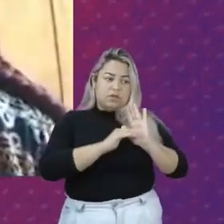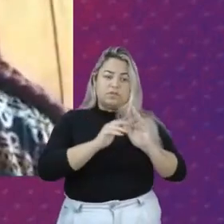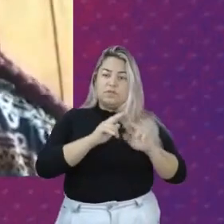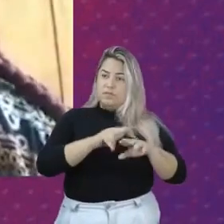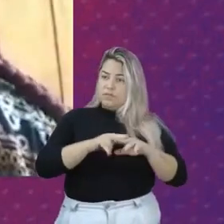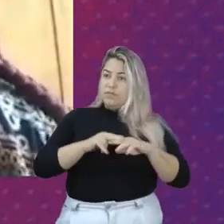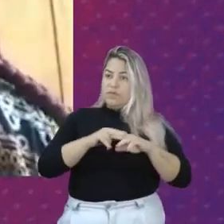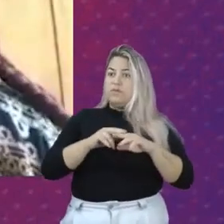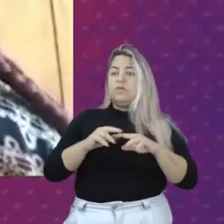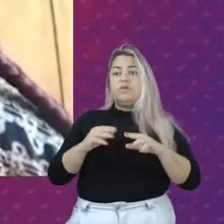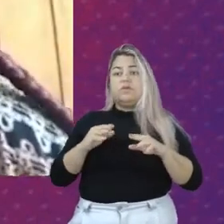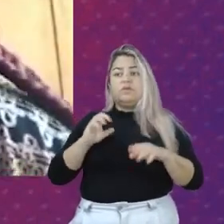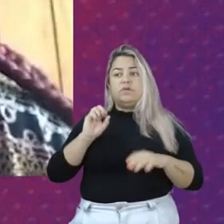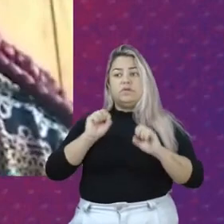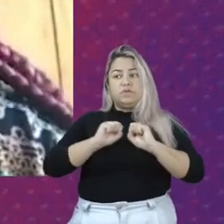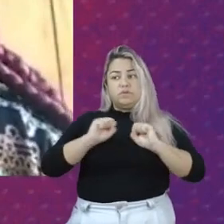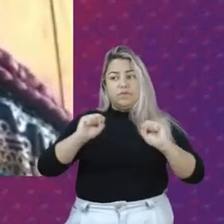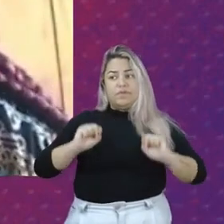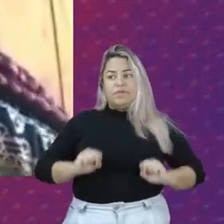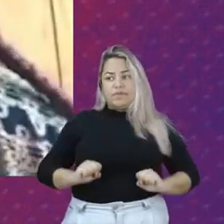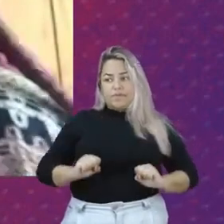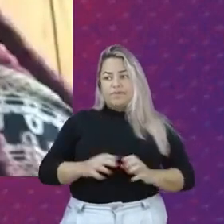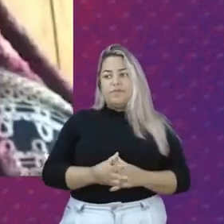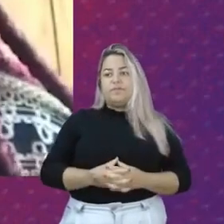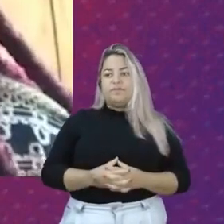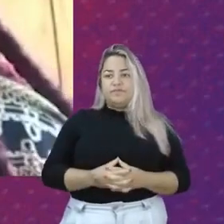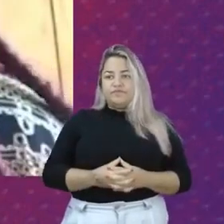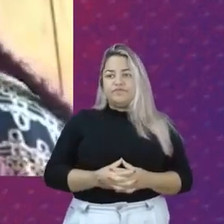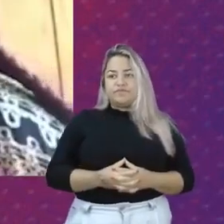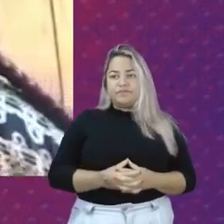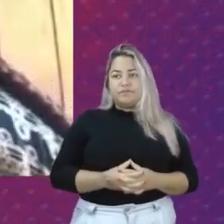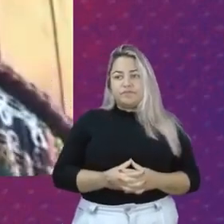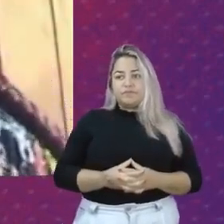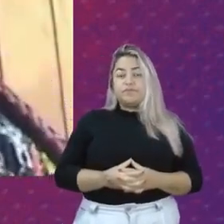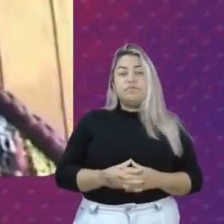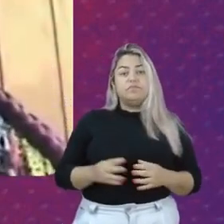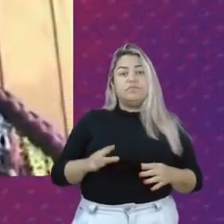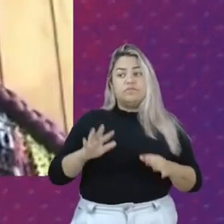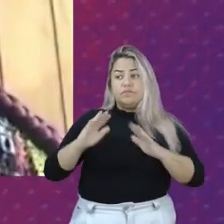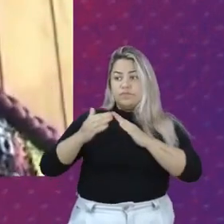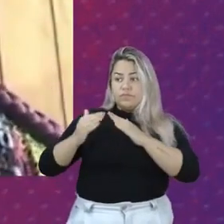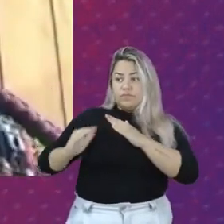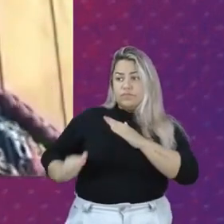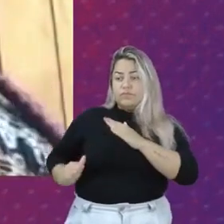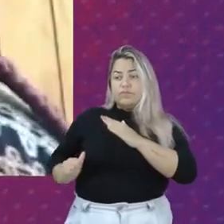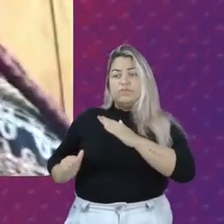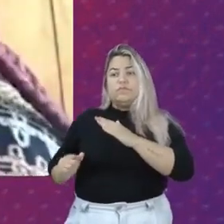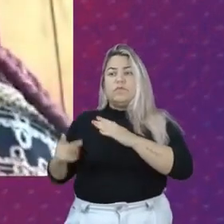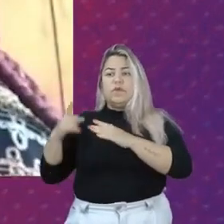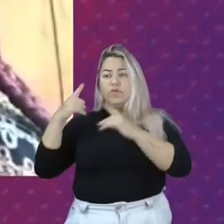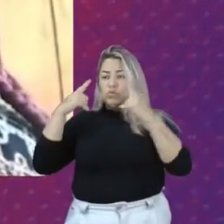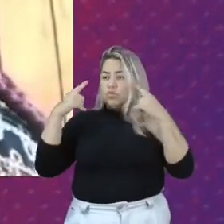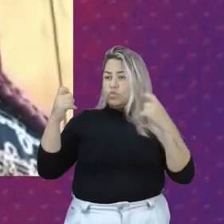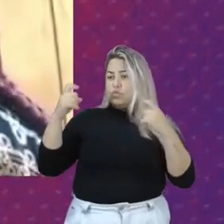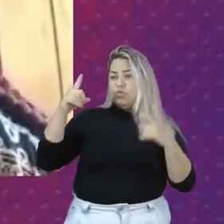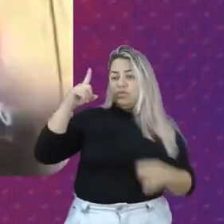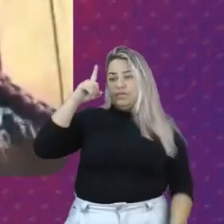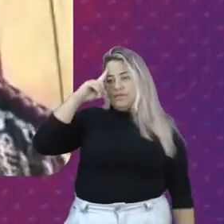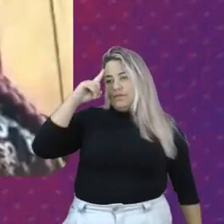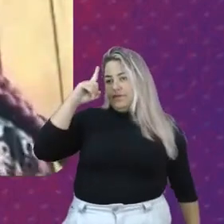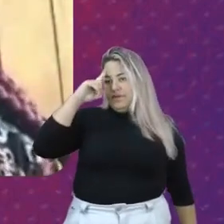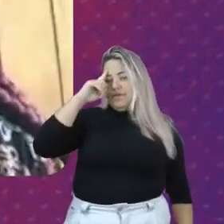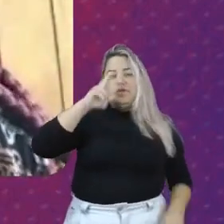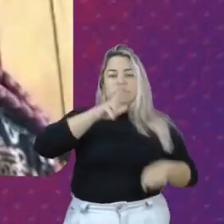pela violação sistemática, efetiva. A favela é violada cotidianamente.